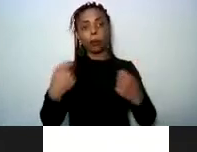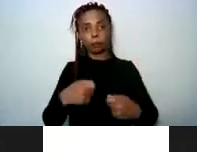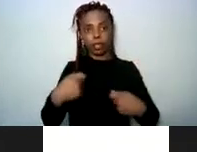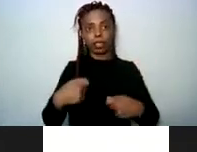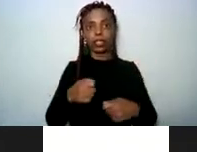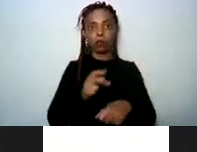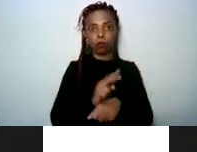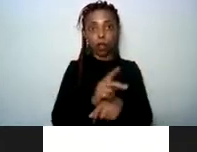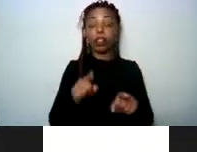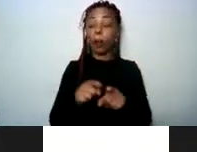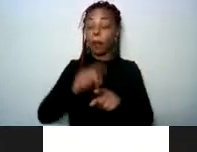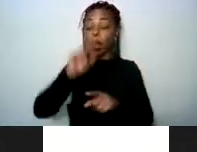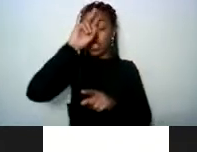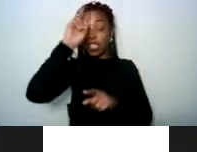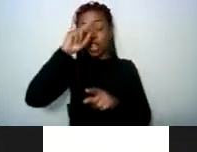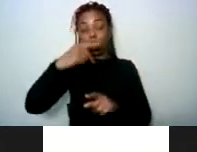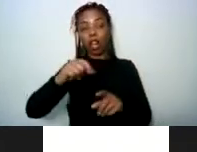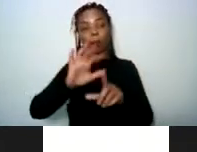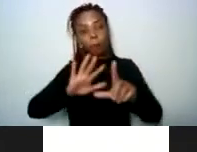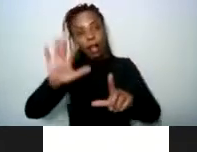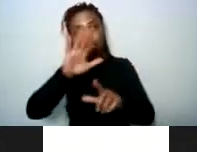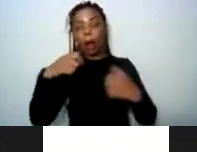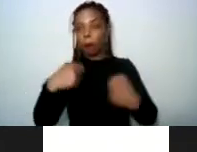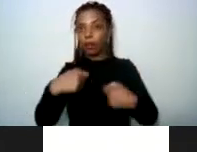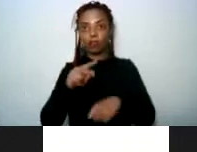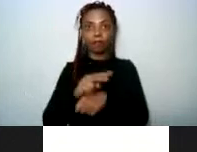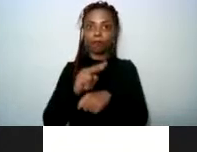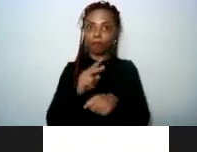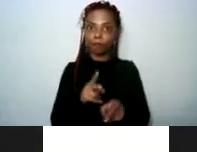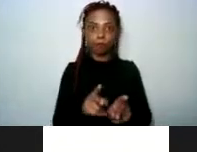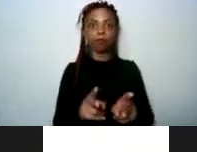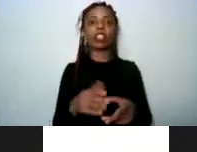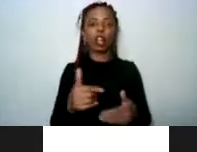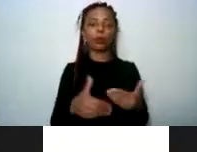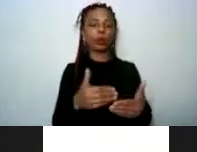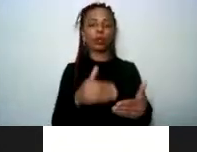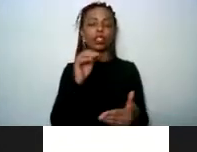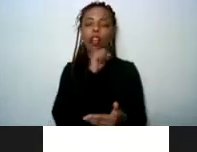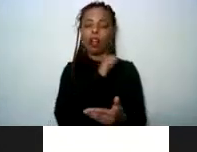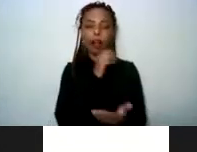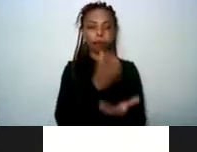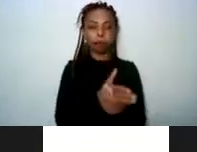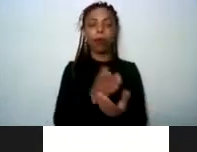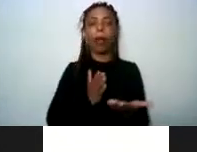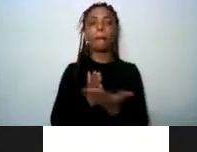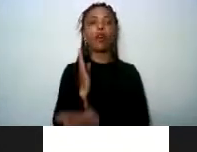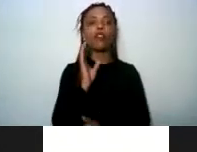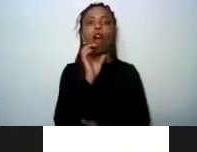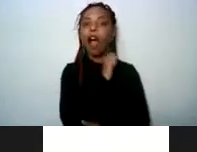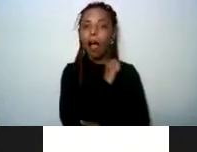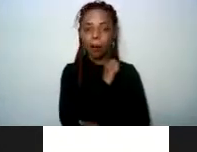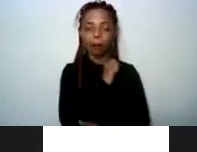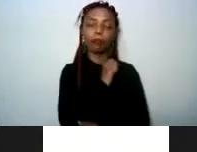históricas e paisagísticas. Então, esse processo é rápido, a gente tem uma aprovação rápida e fácil, até